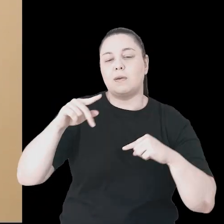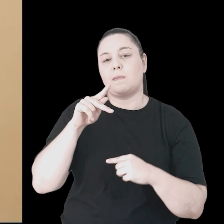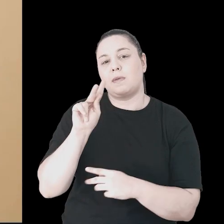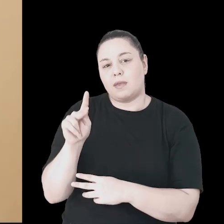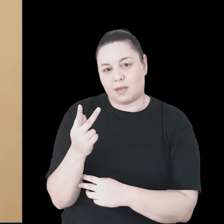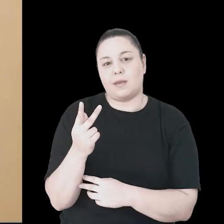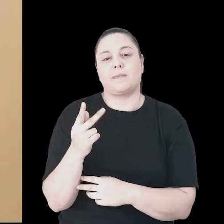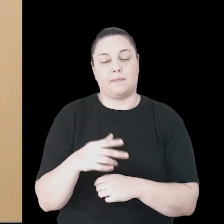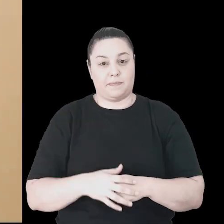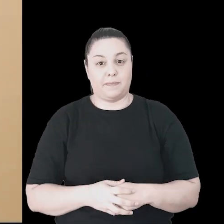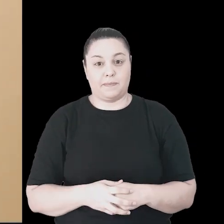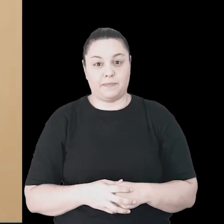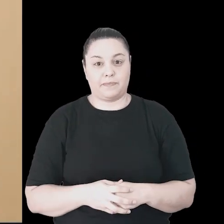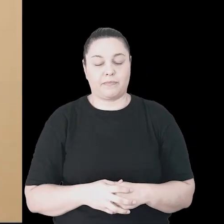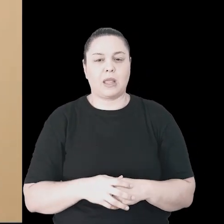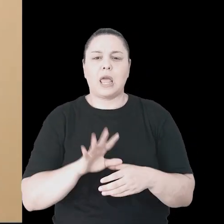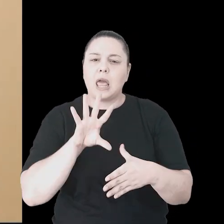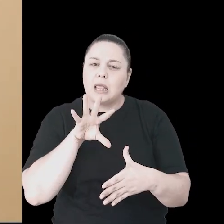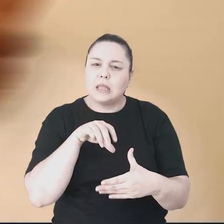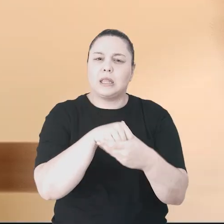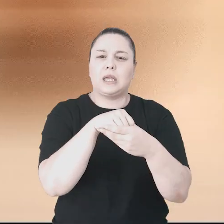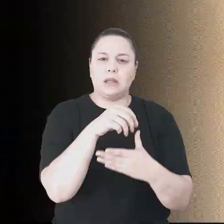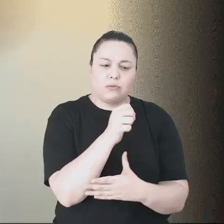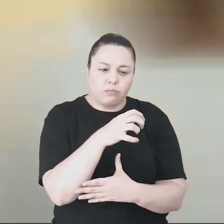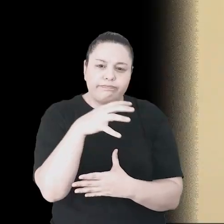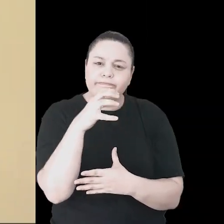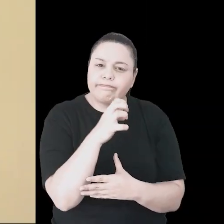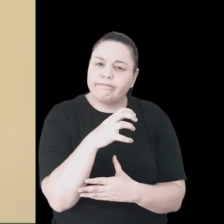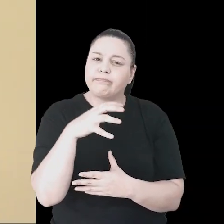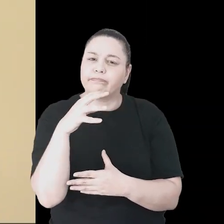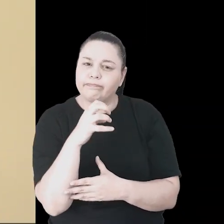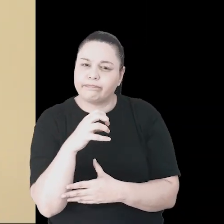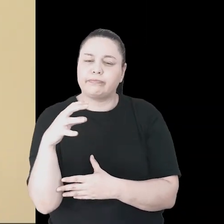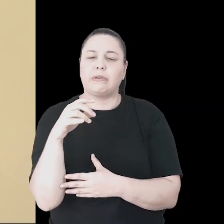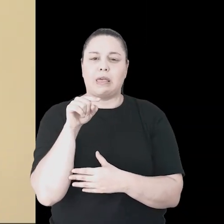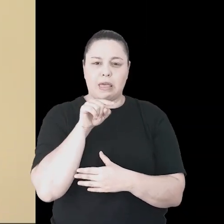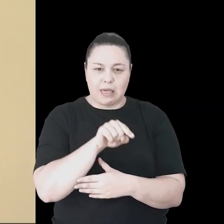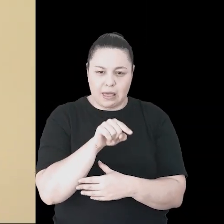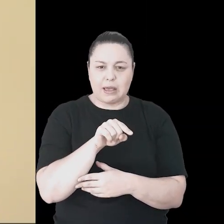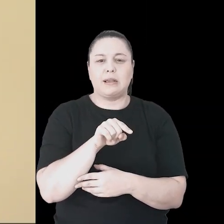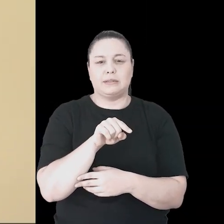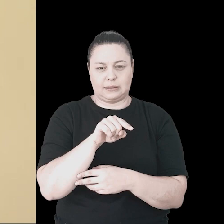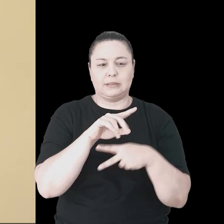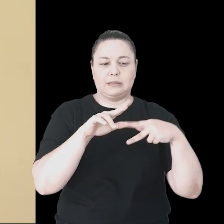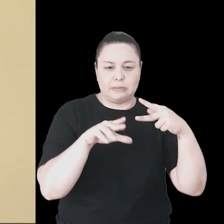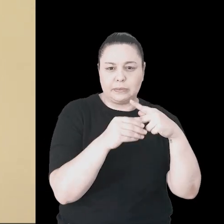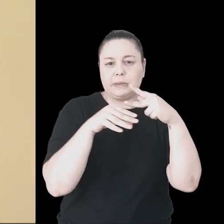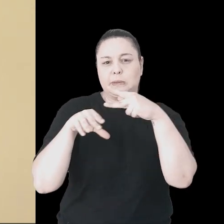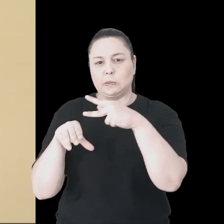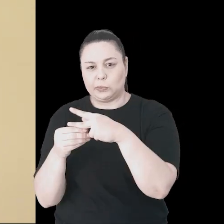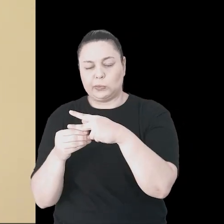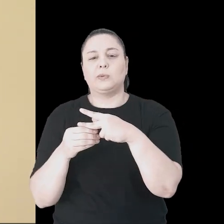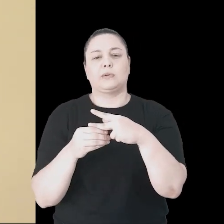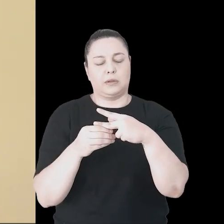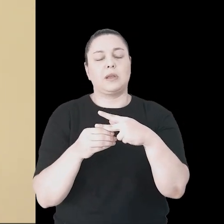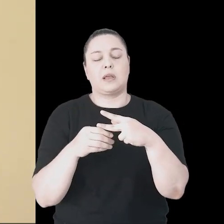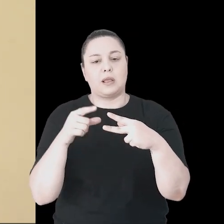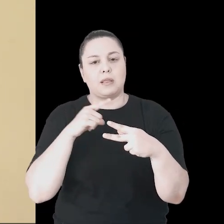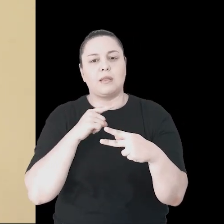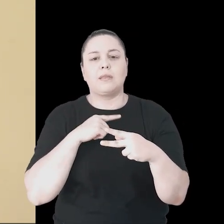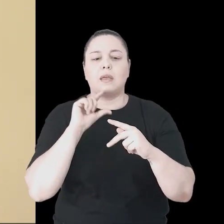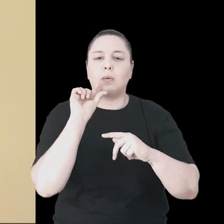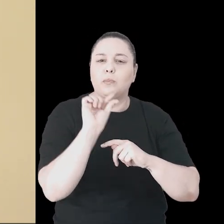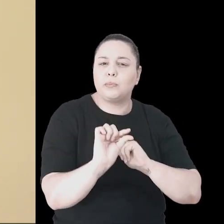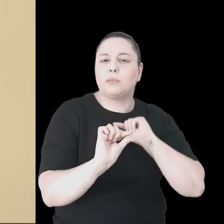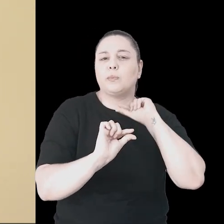a variação de pH e o status redox. Na água-viva Aequorea victoria, A